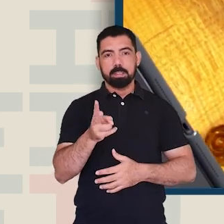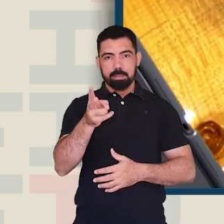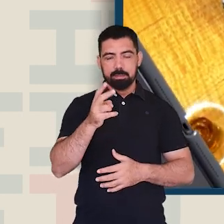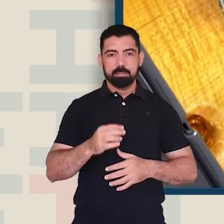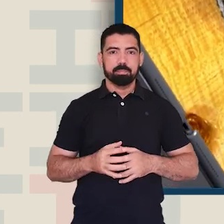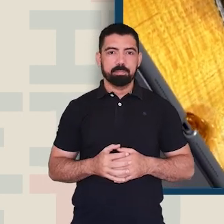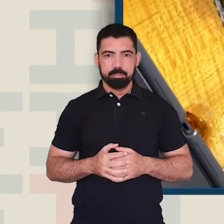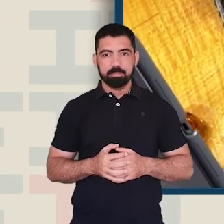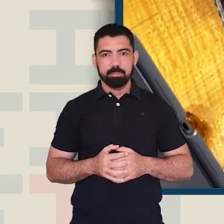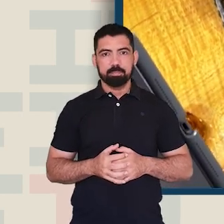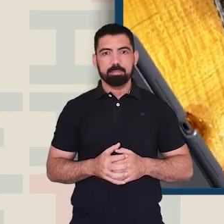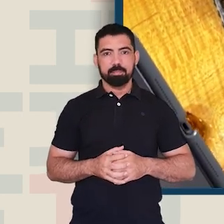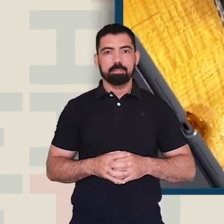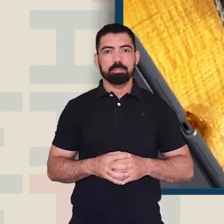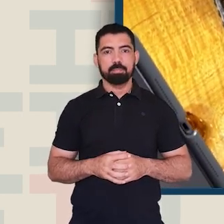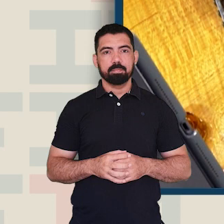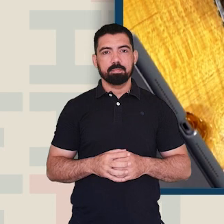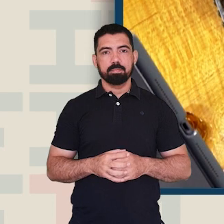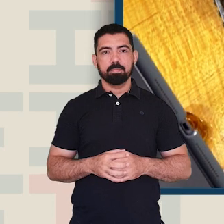Tá?